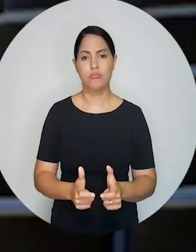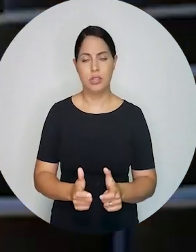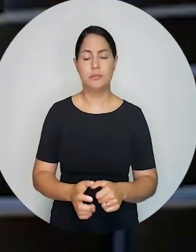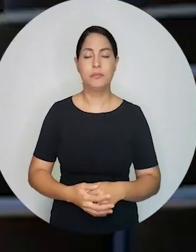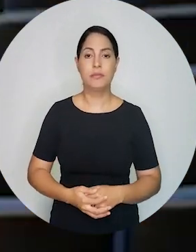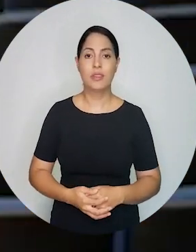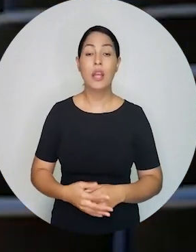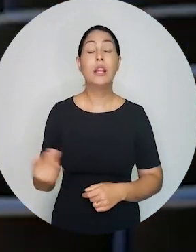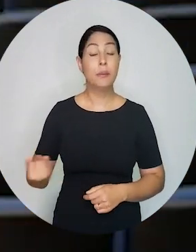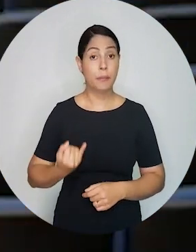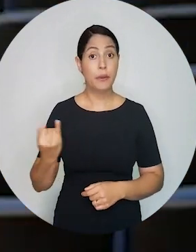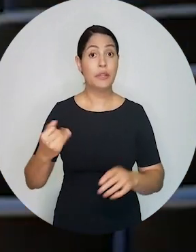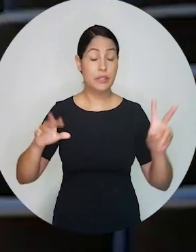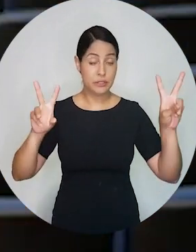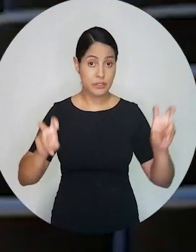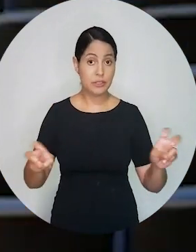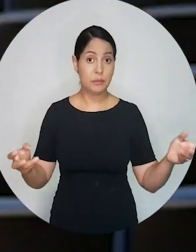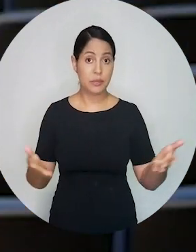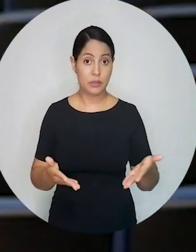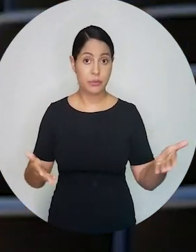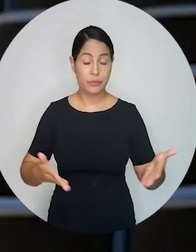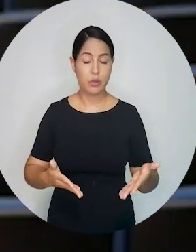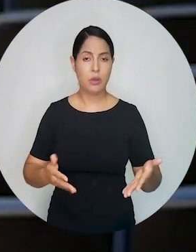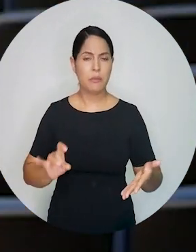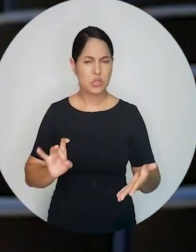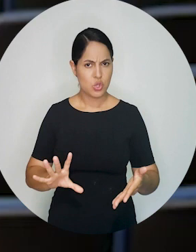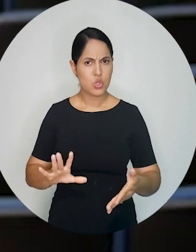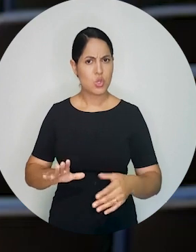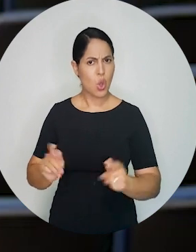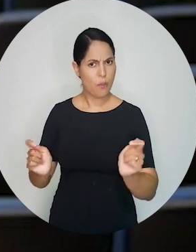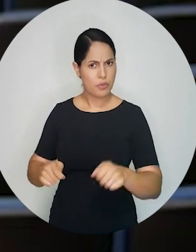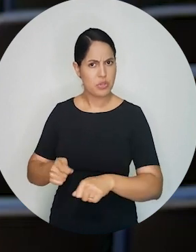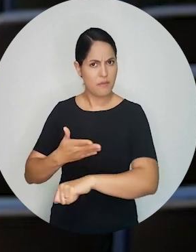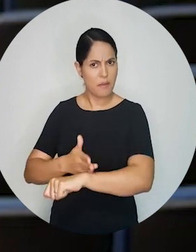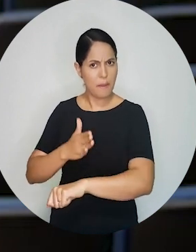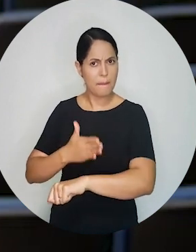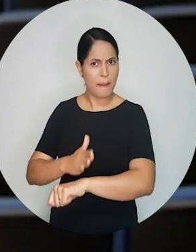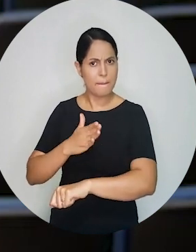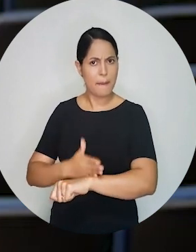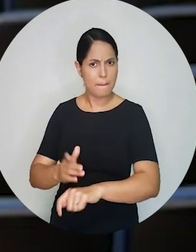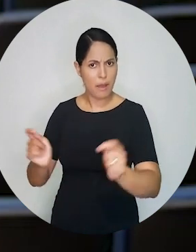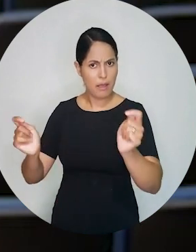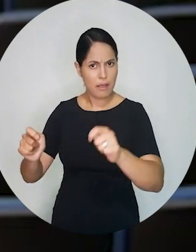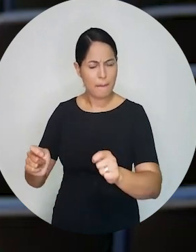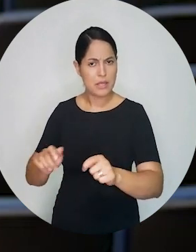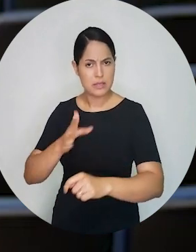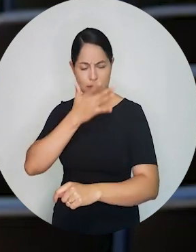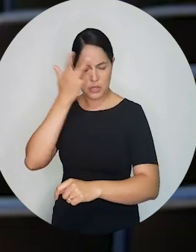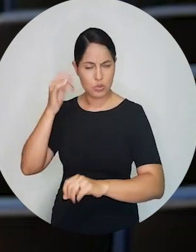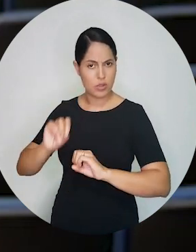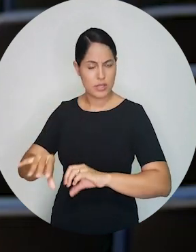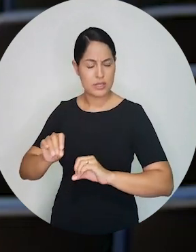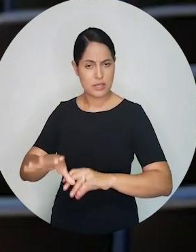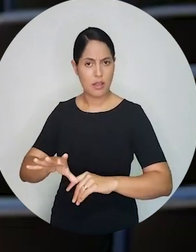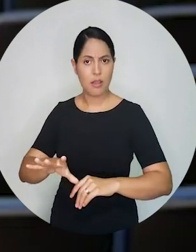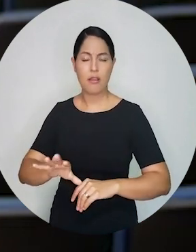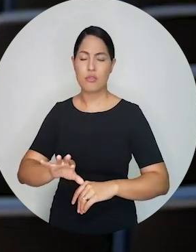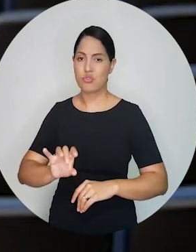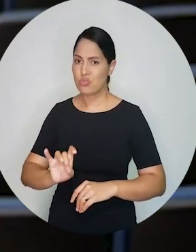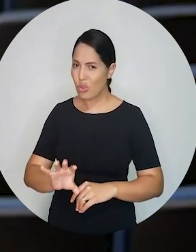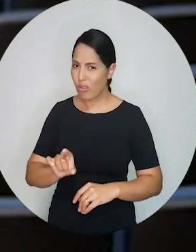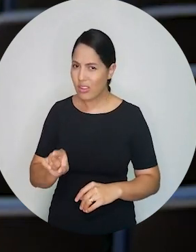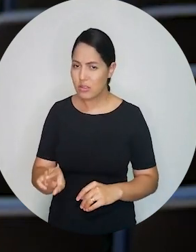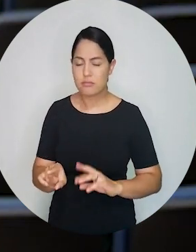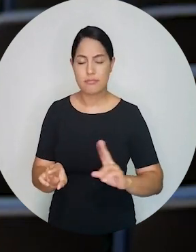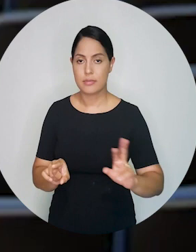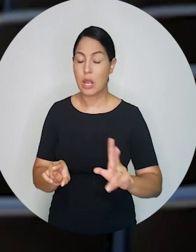doméstica. É muito importante para trazer esses temas atuais e, ao mesmo tempo, não só capacitar pessoas para